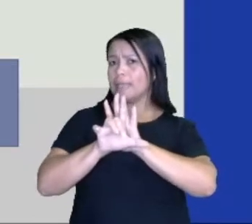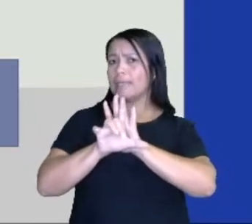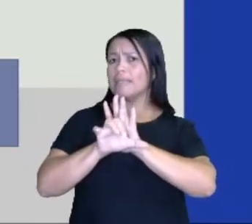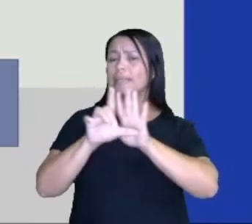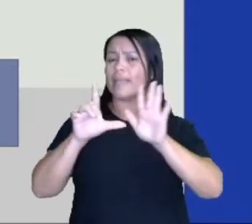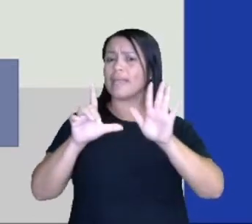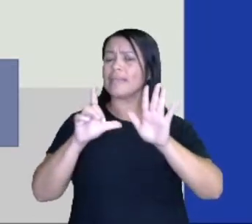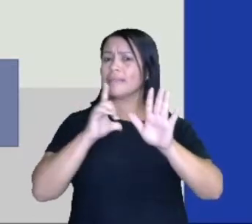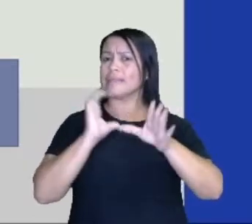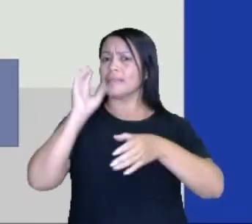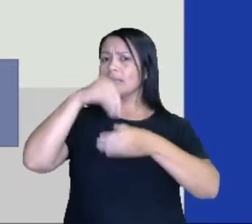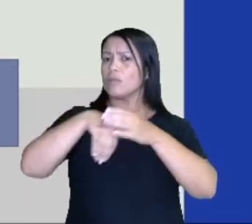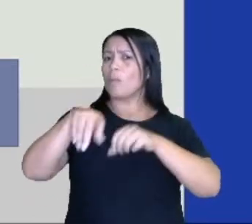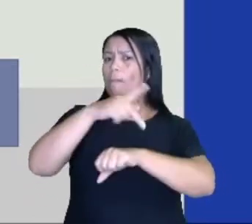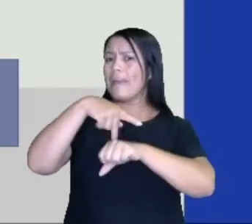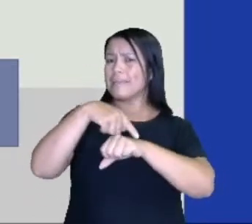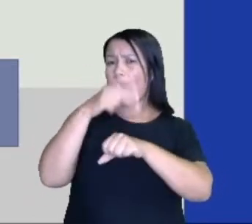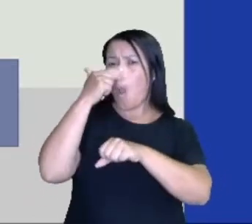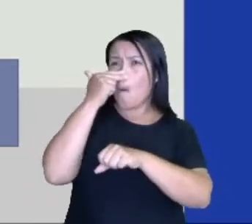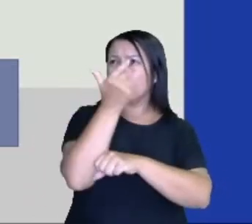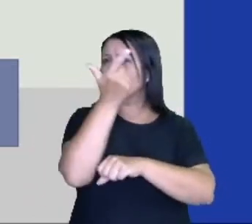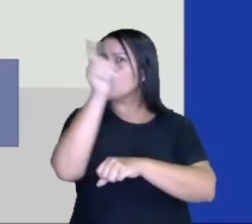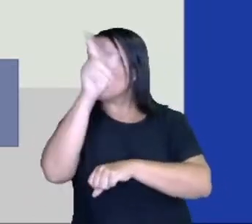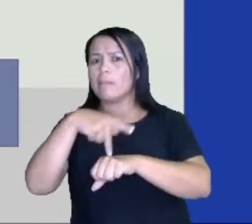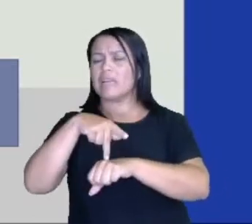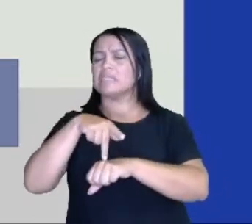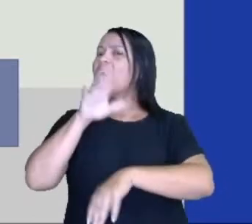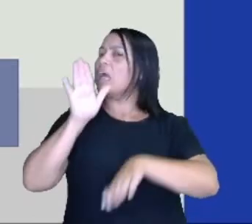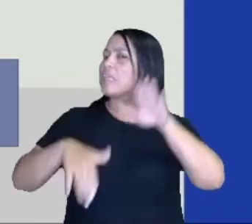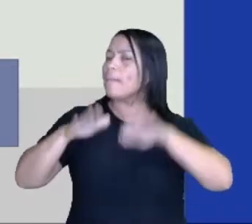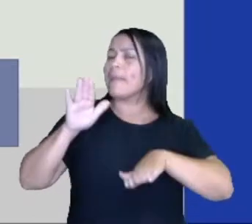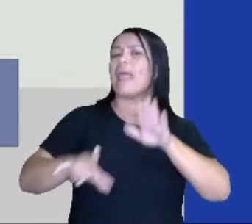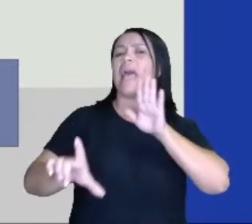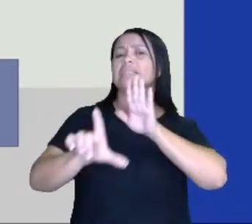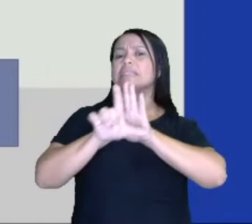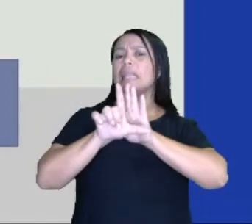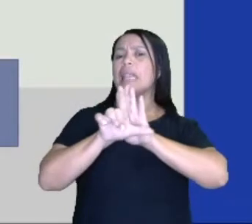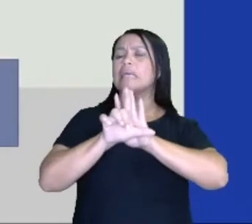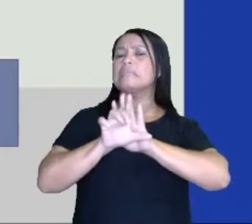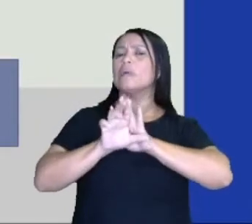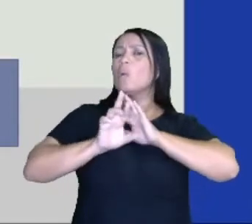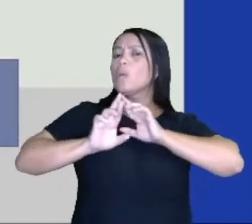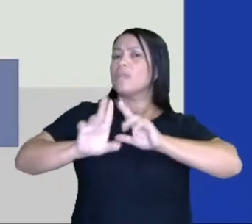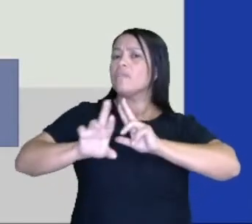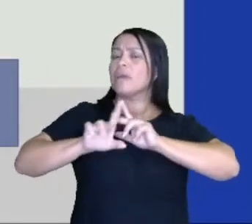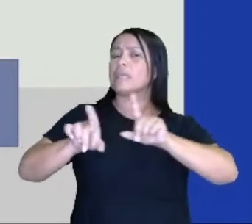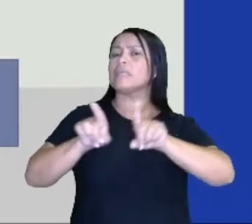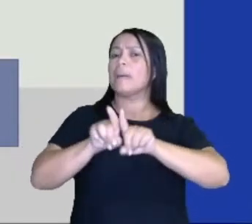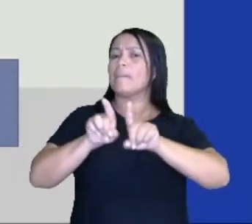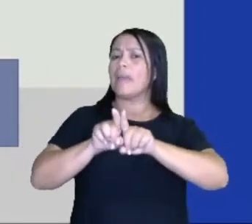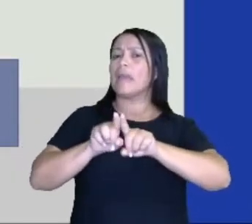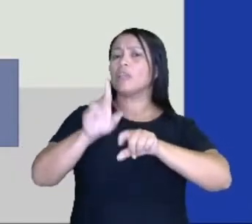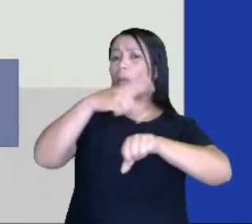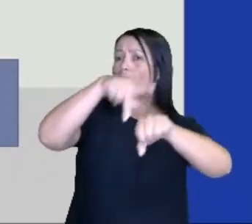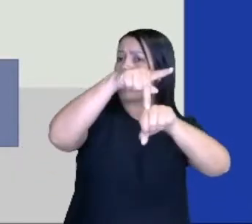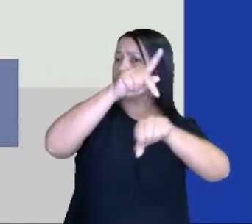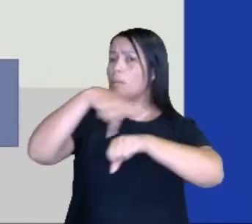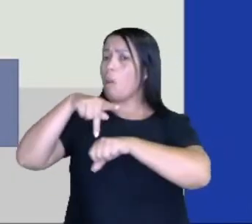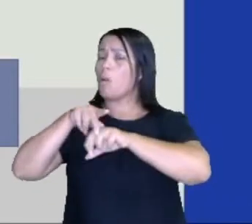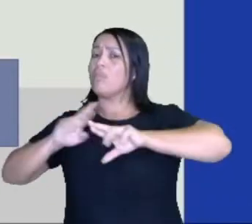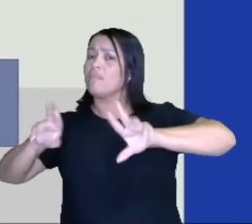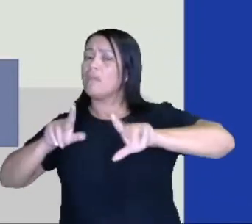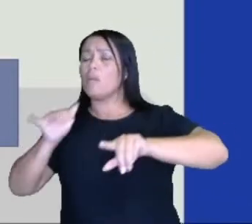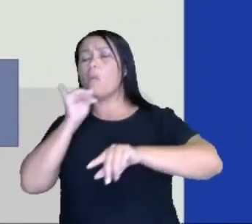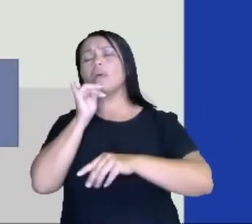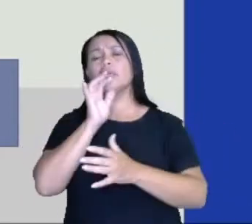em um país é lei em outro país, certo? As leis, elas são específicas e variam de um país para o outro.